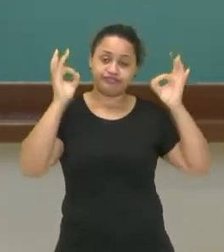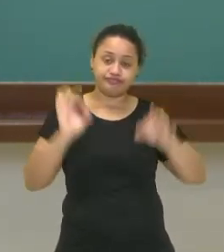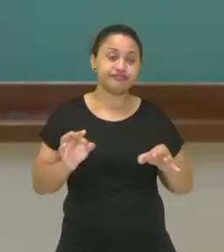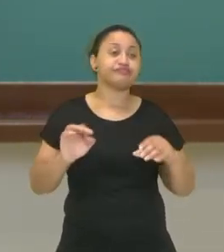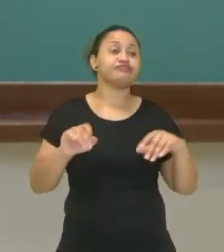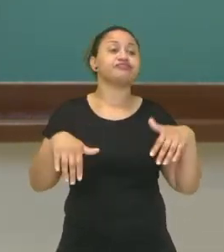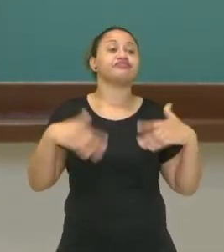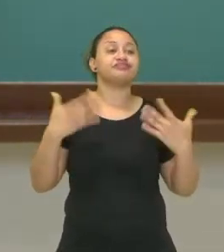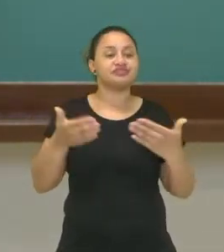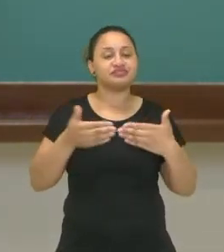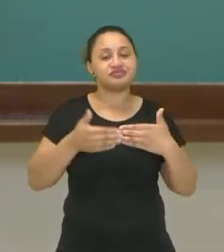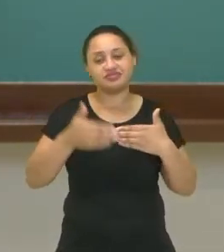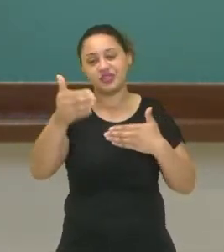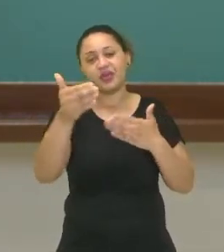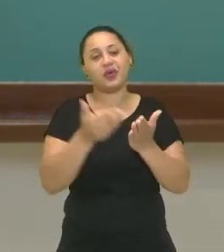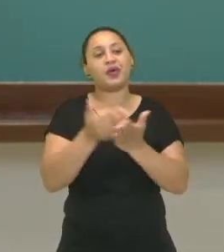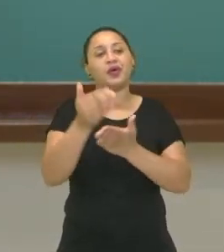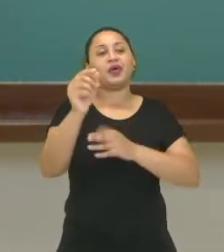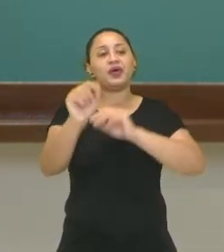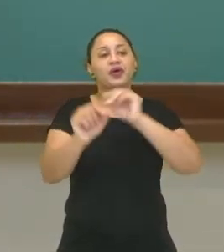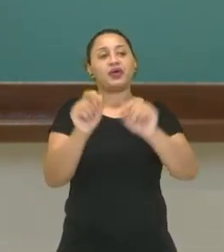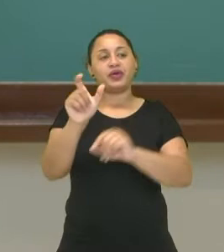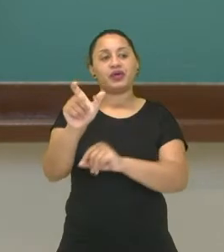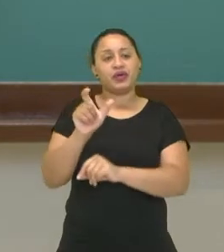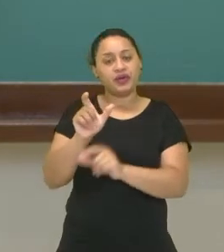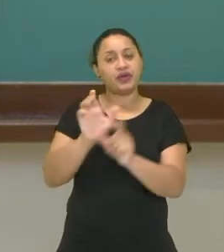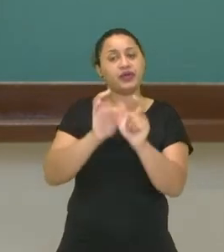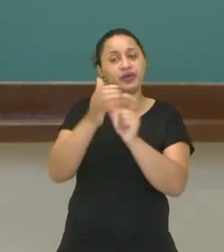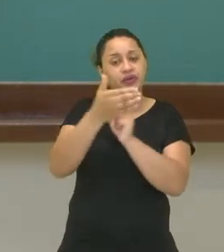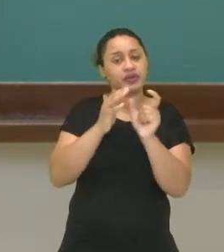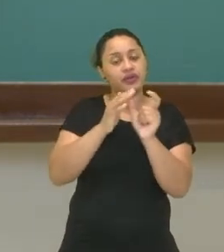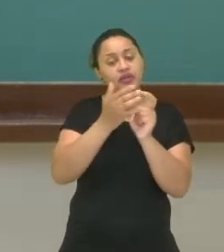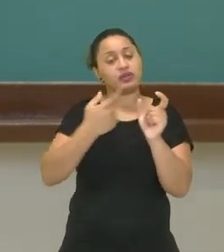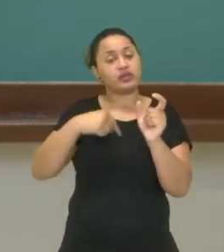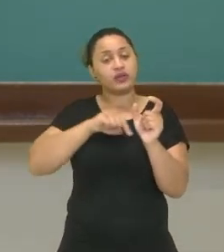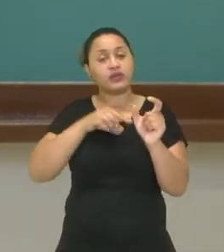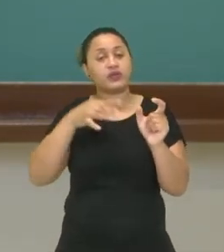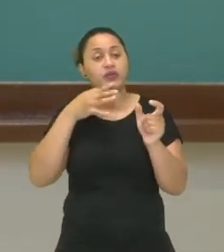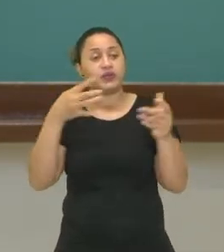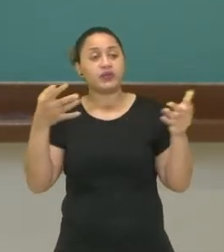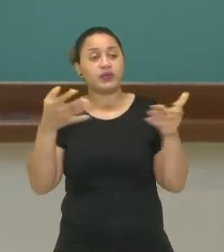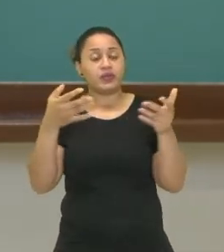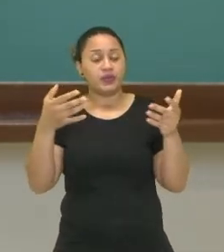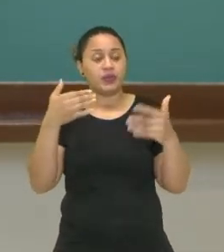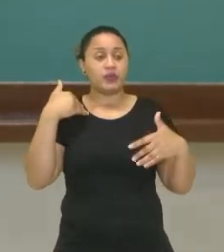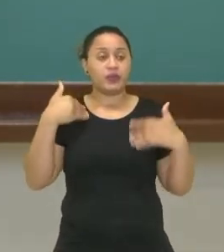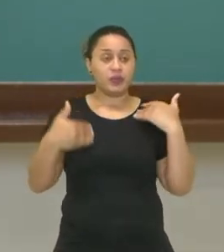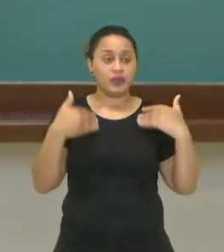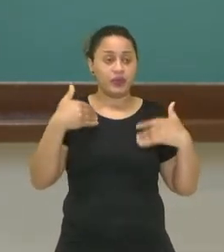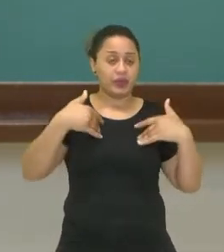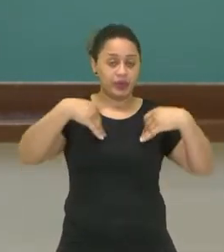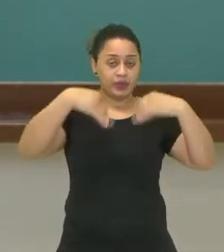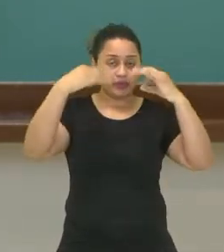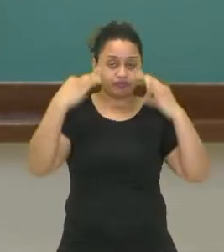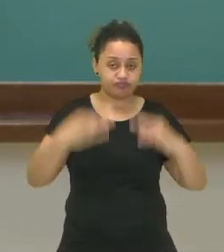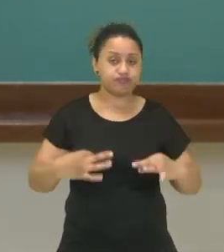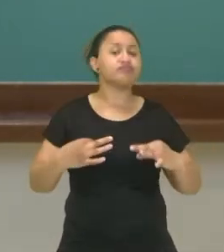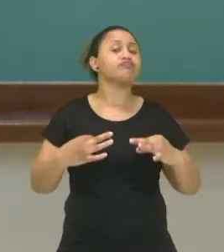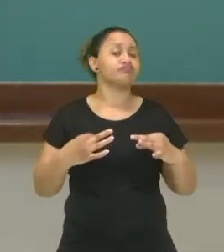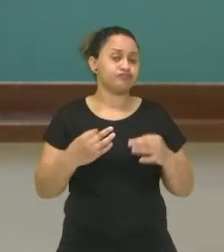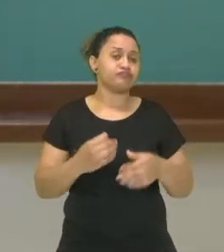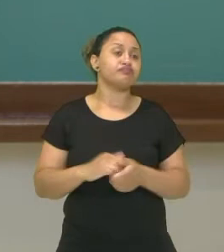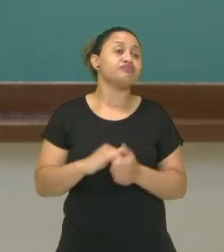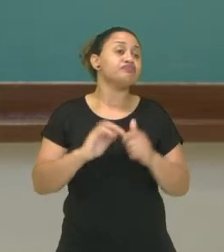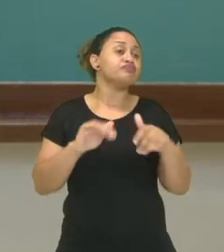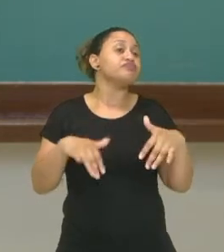que partiu esse termo que nós conhecemos hoje, um corpo perfeito.